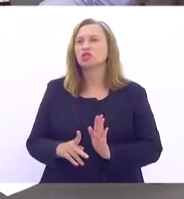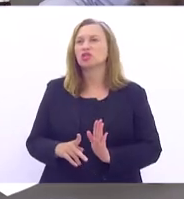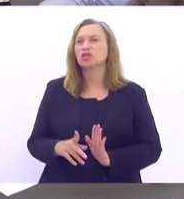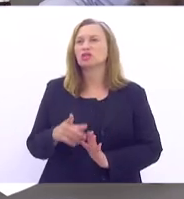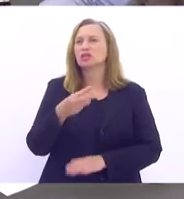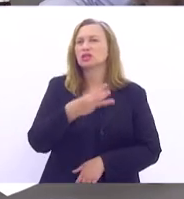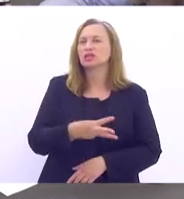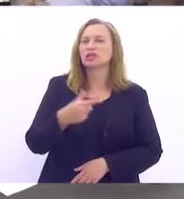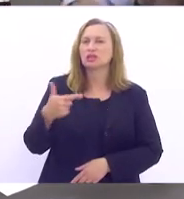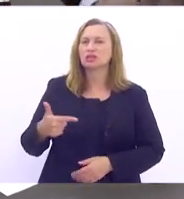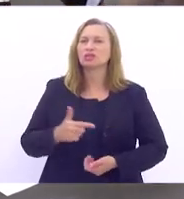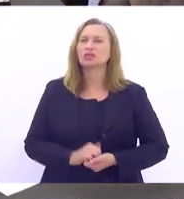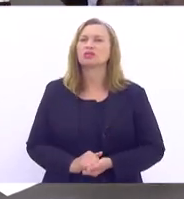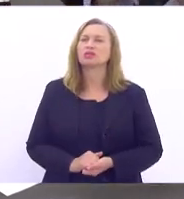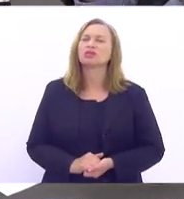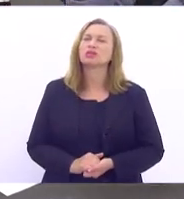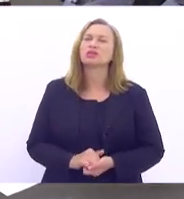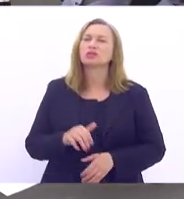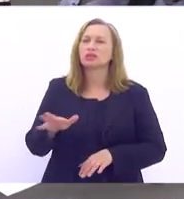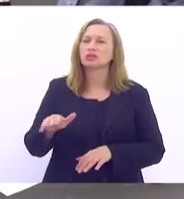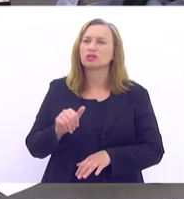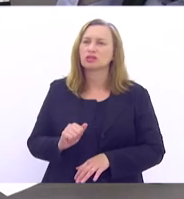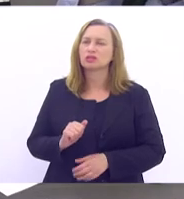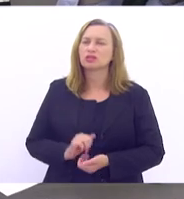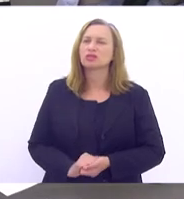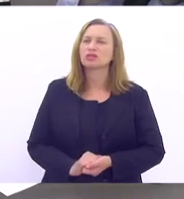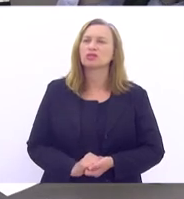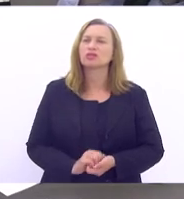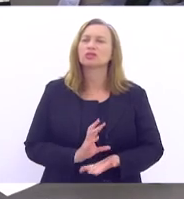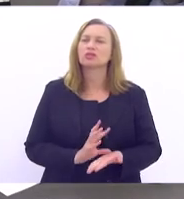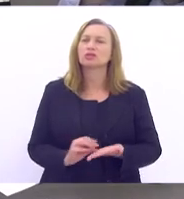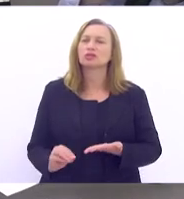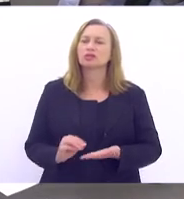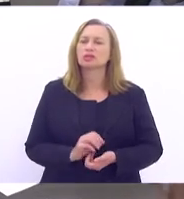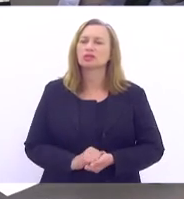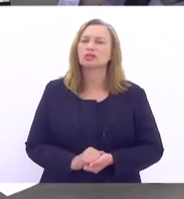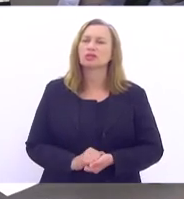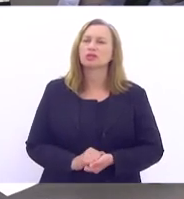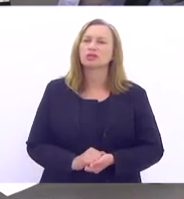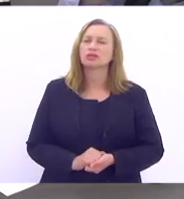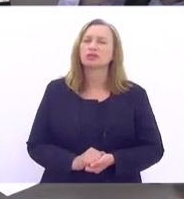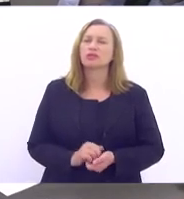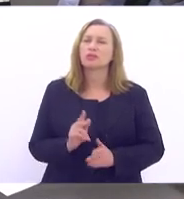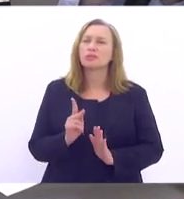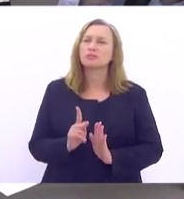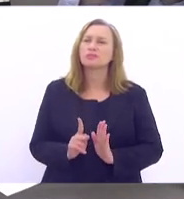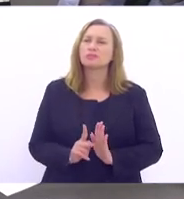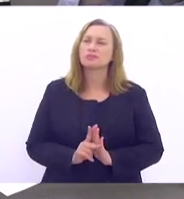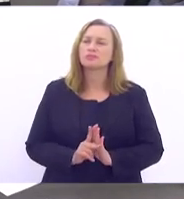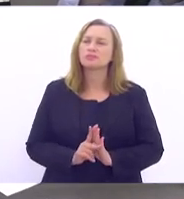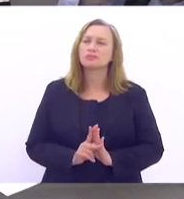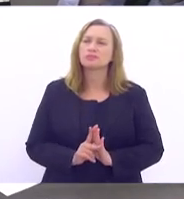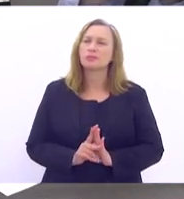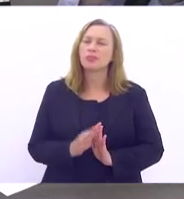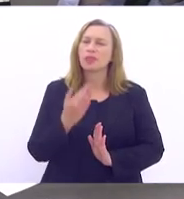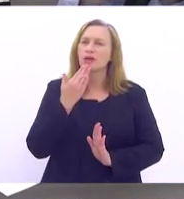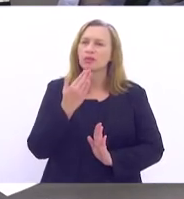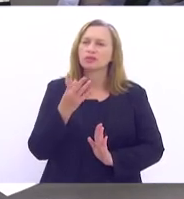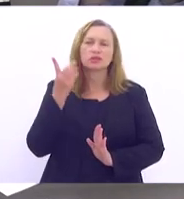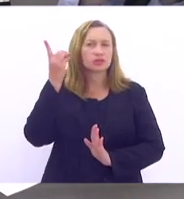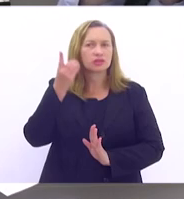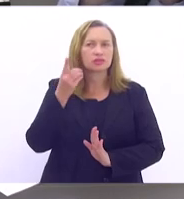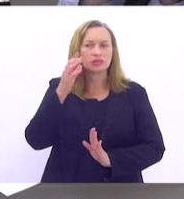o 32, chamar o 32 da pauta, é o projeto pedido aqui pelo